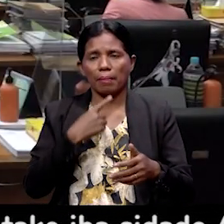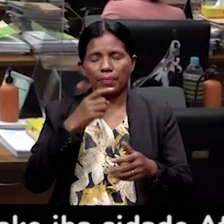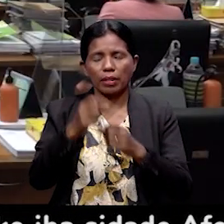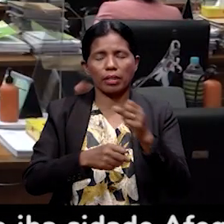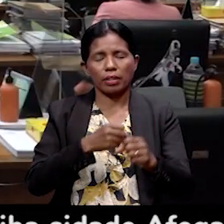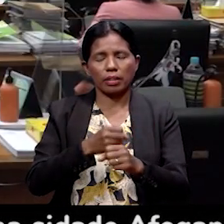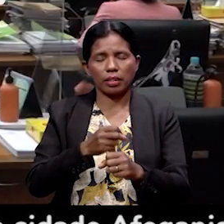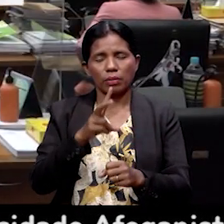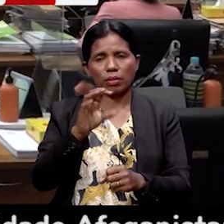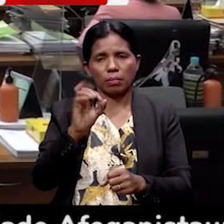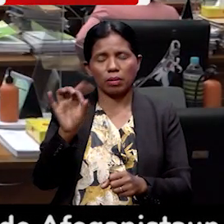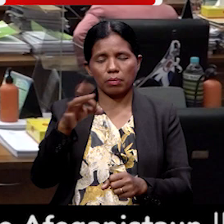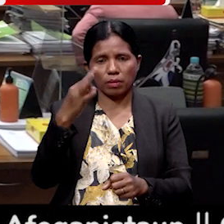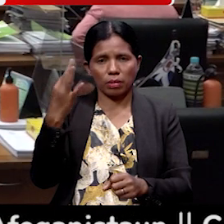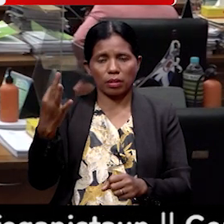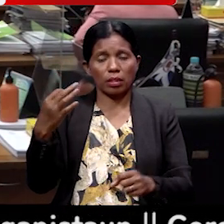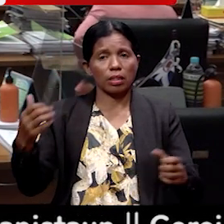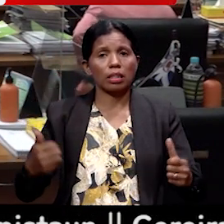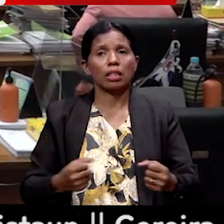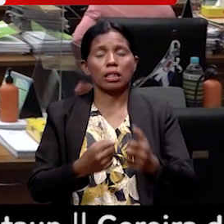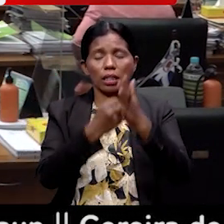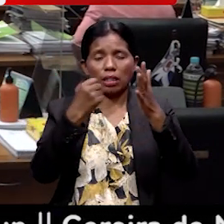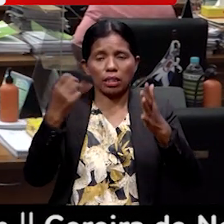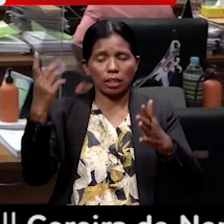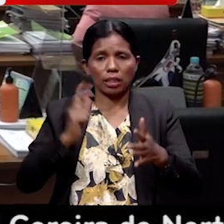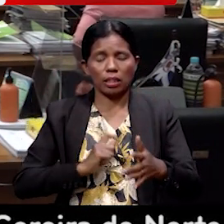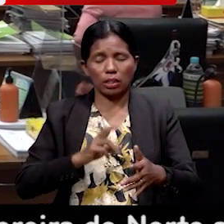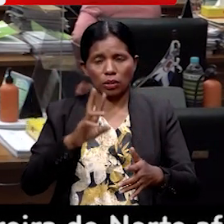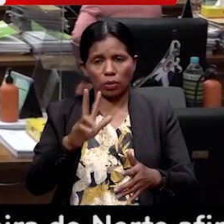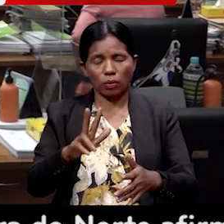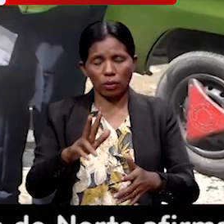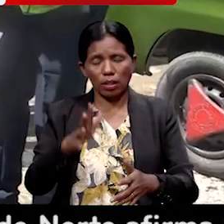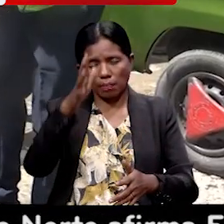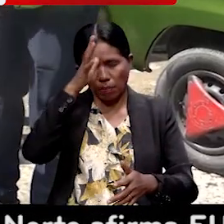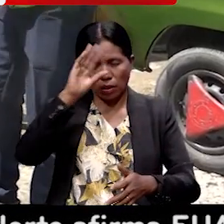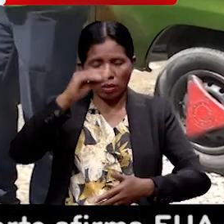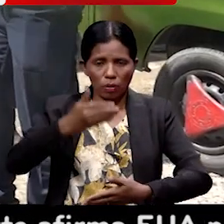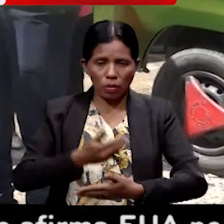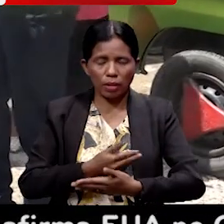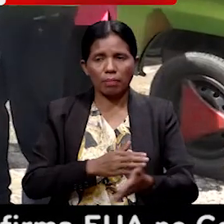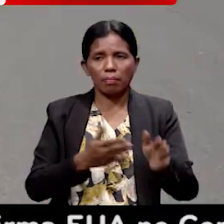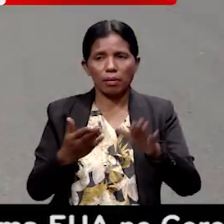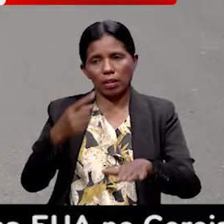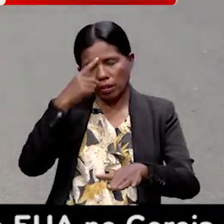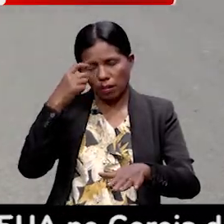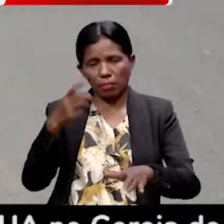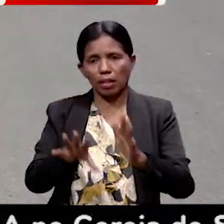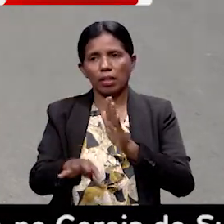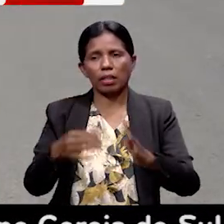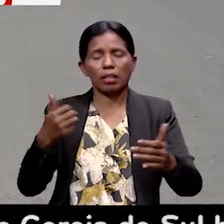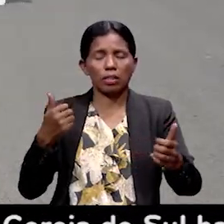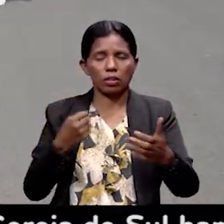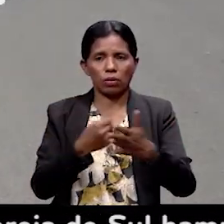sinsia acontece acidente de tráfego ida ia tasi tolu nebe resulta amang no ang matefatin tamba hetan soke.